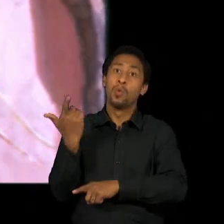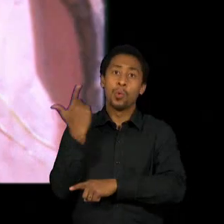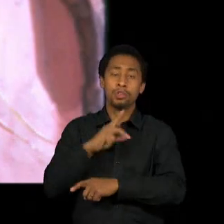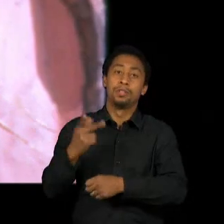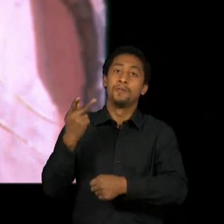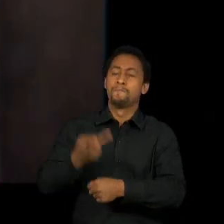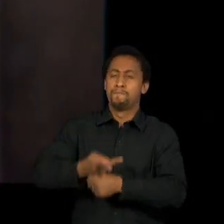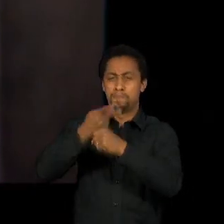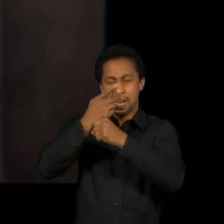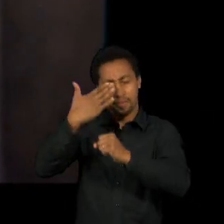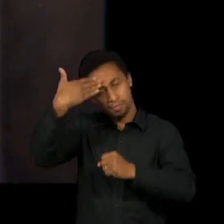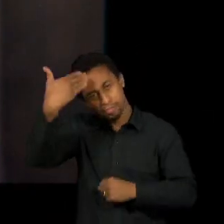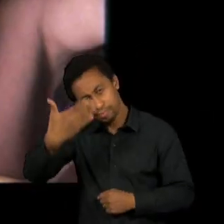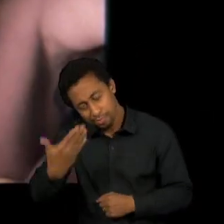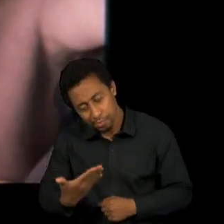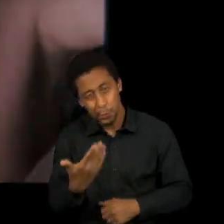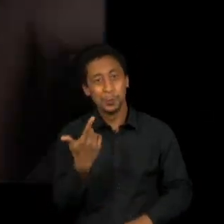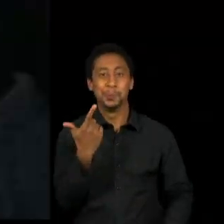e honrarias.